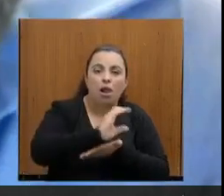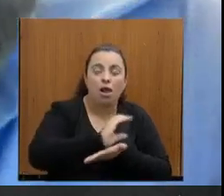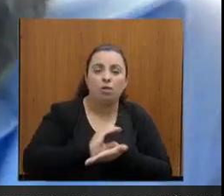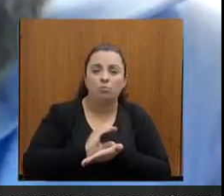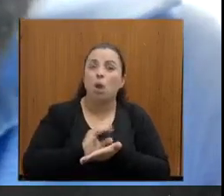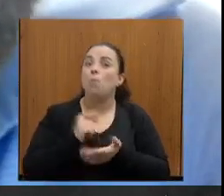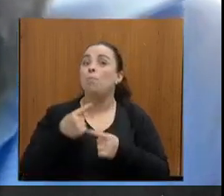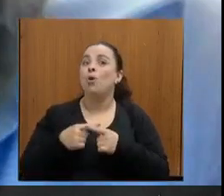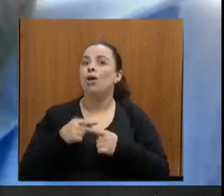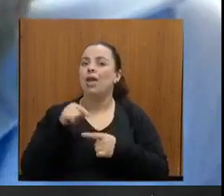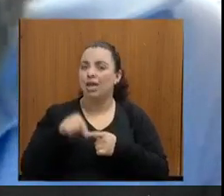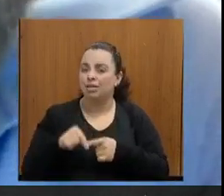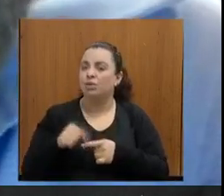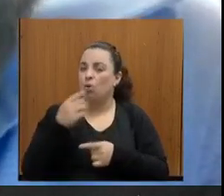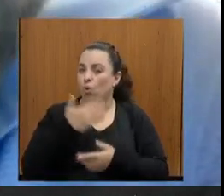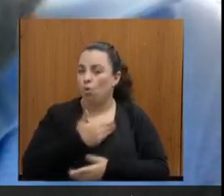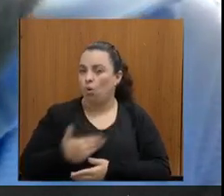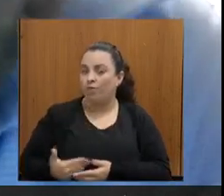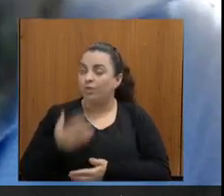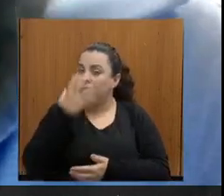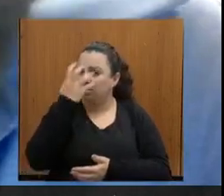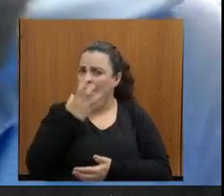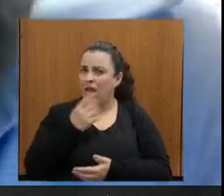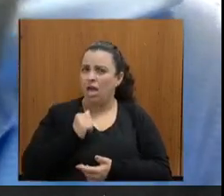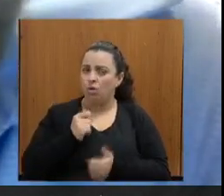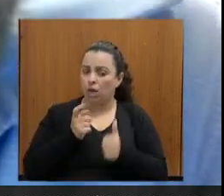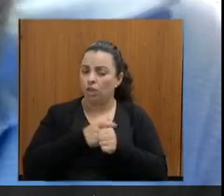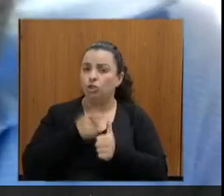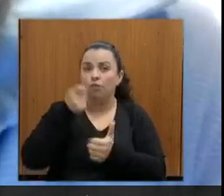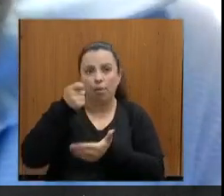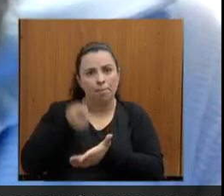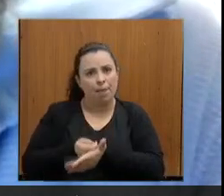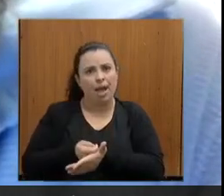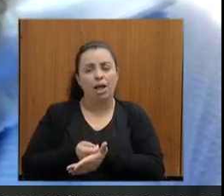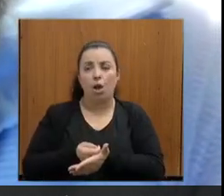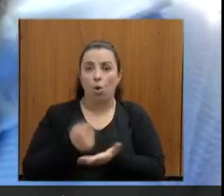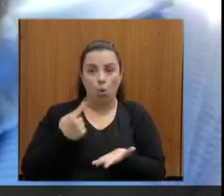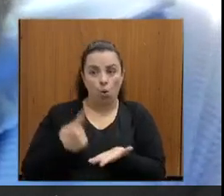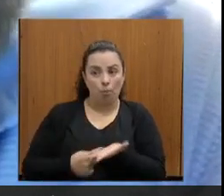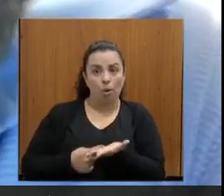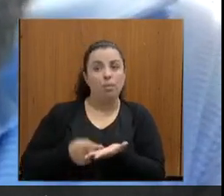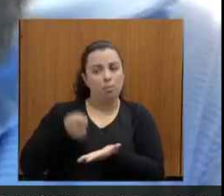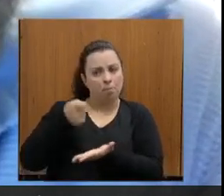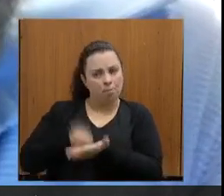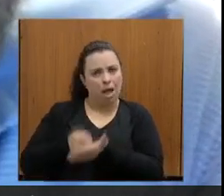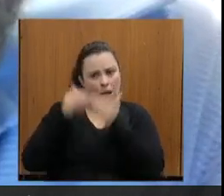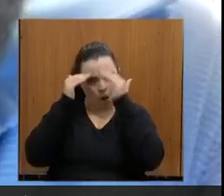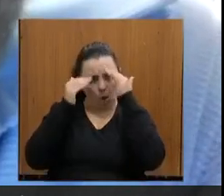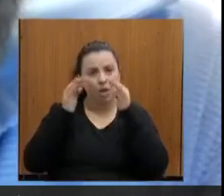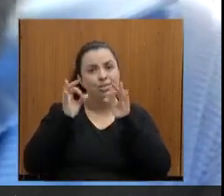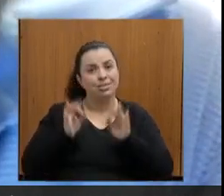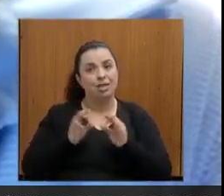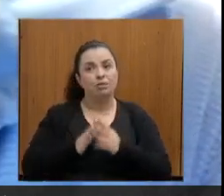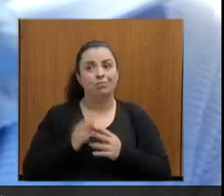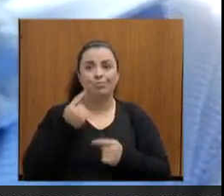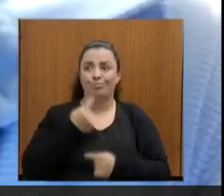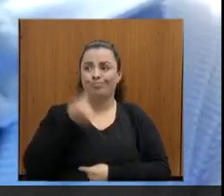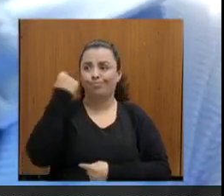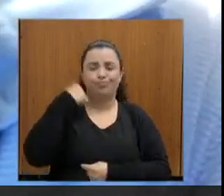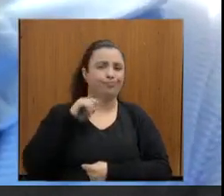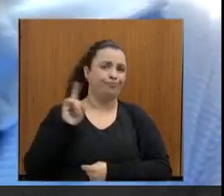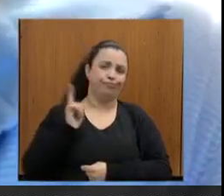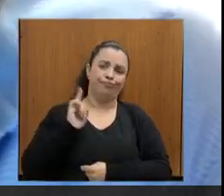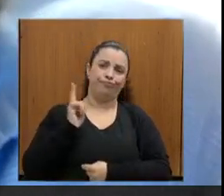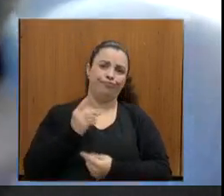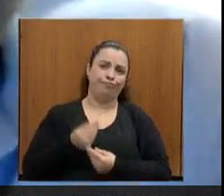paga suas contas de honra seus compromissos no governo passado não tinha não tinha investimentos e menos comparado ao número de